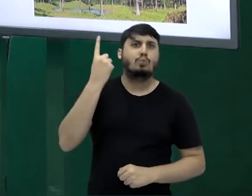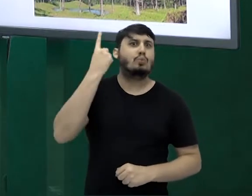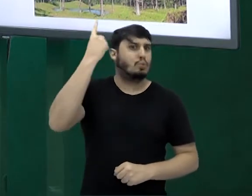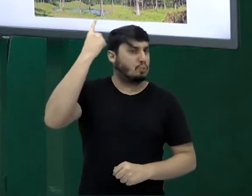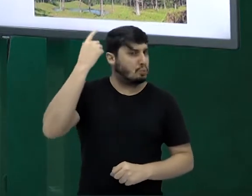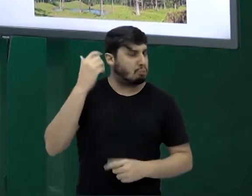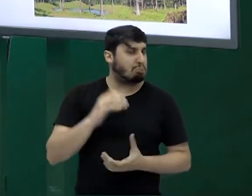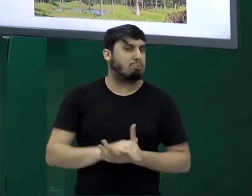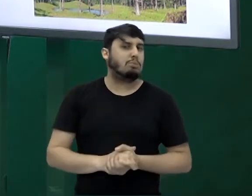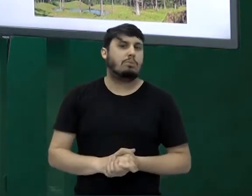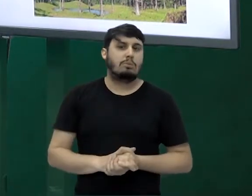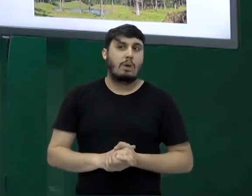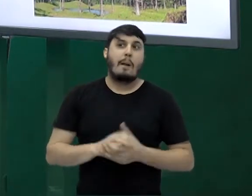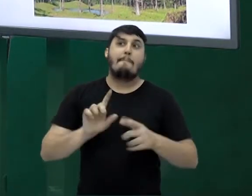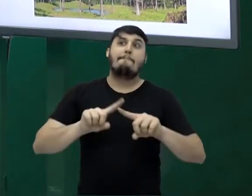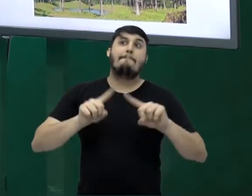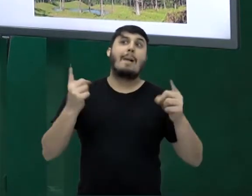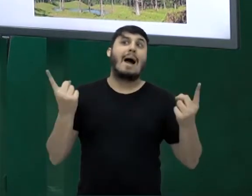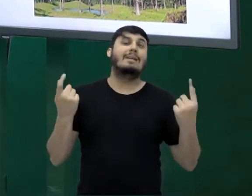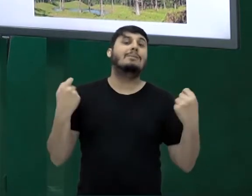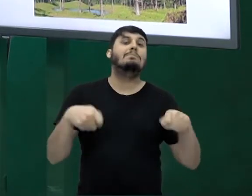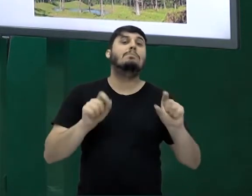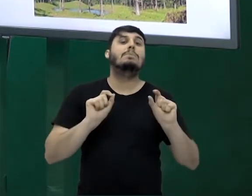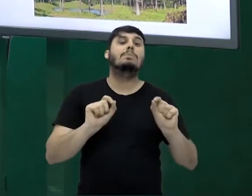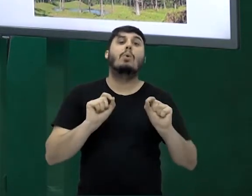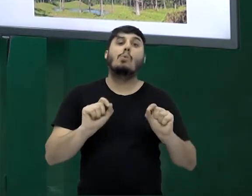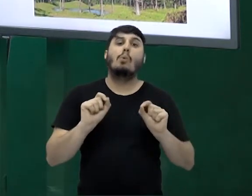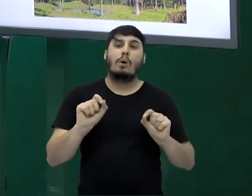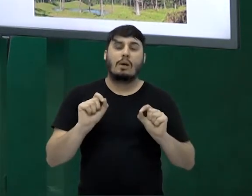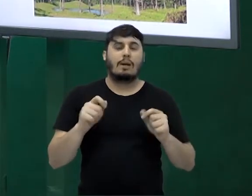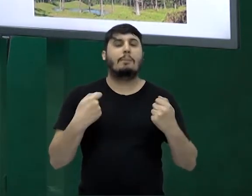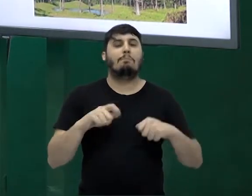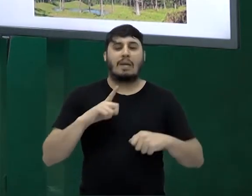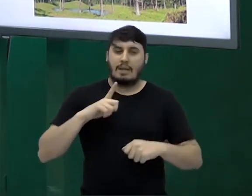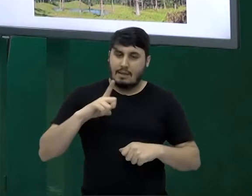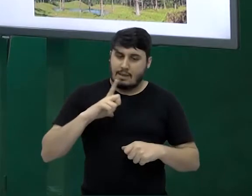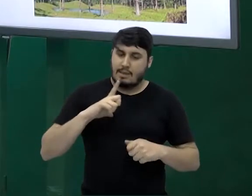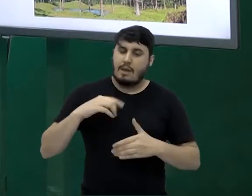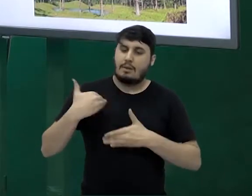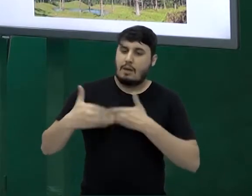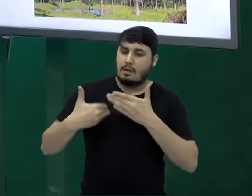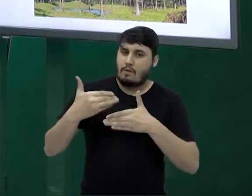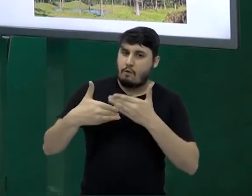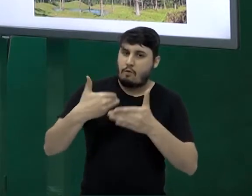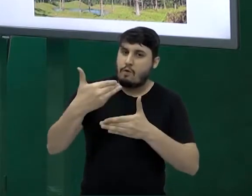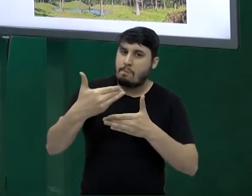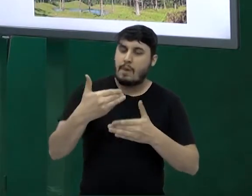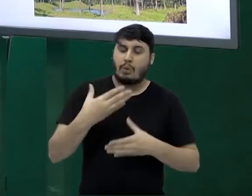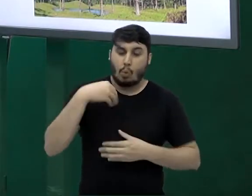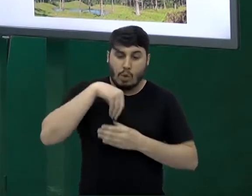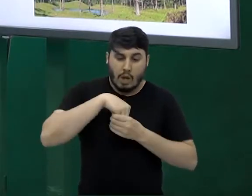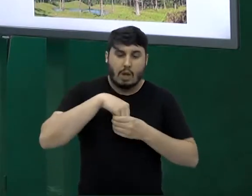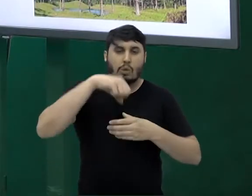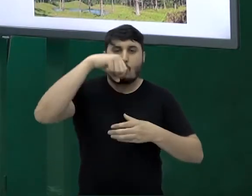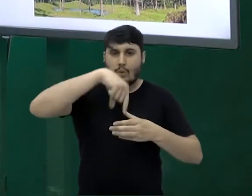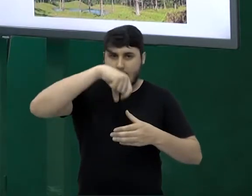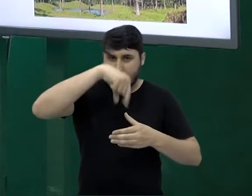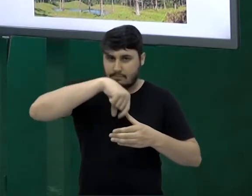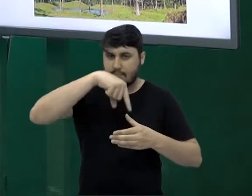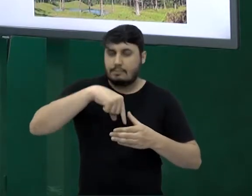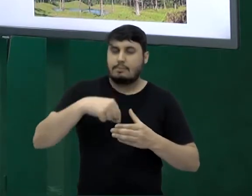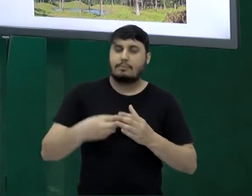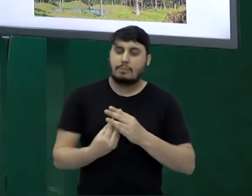para isso, teve que ter isso aqui. Teve que ter desenvolvimento dos órgãos vegetativos, teve que ter um